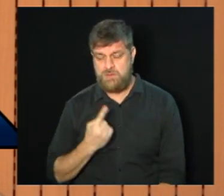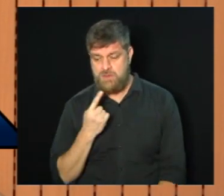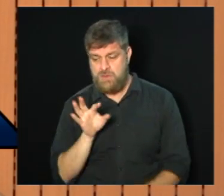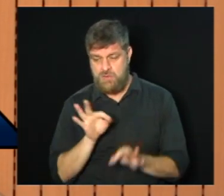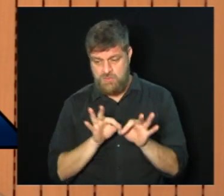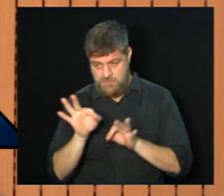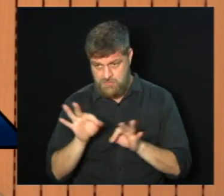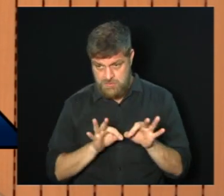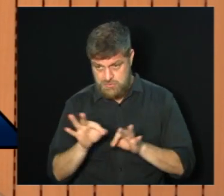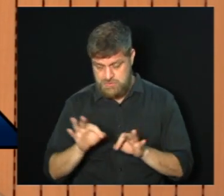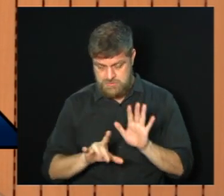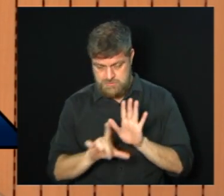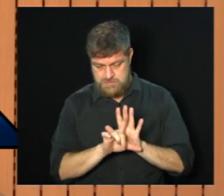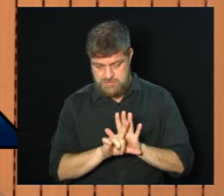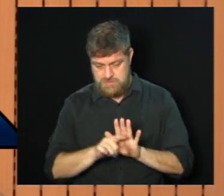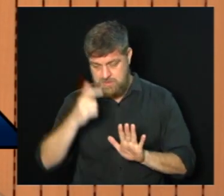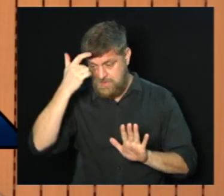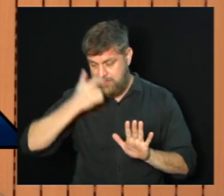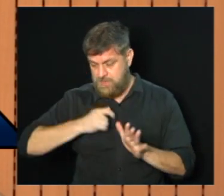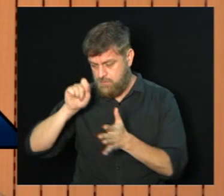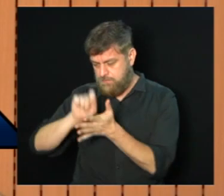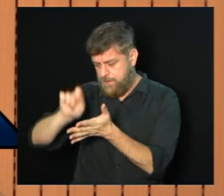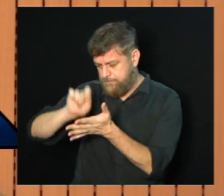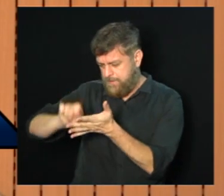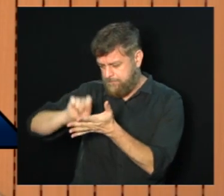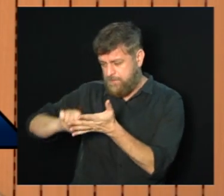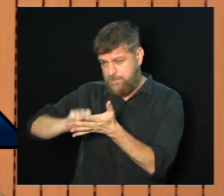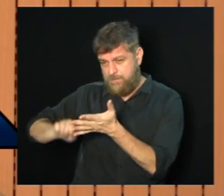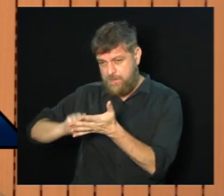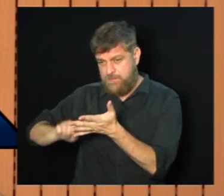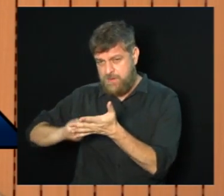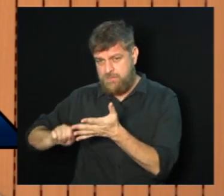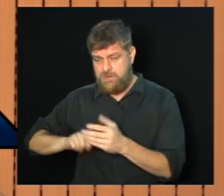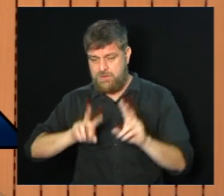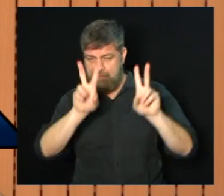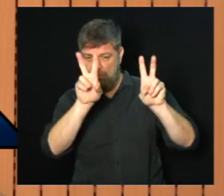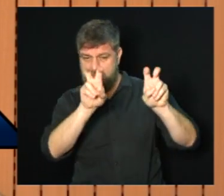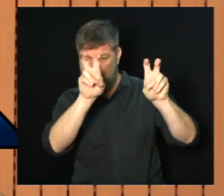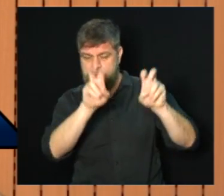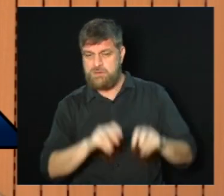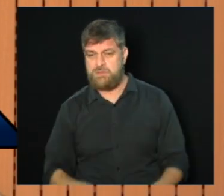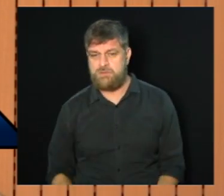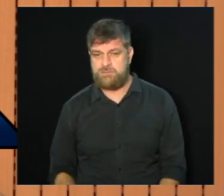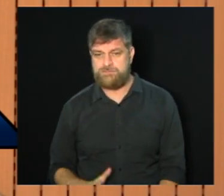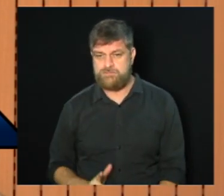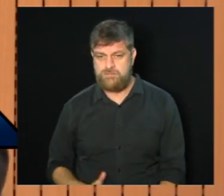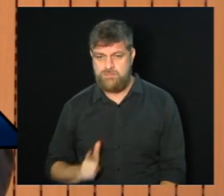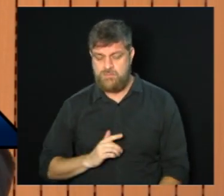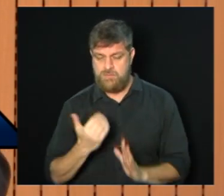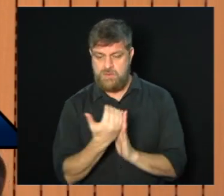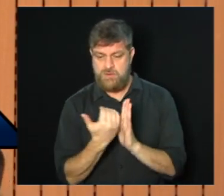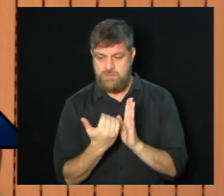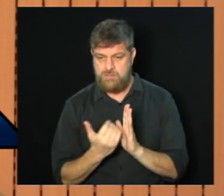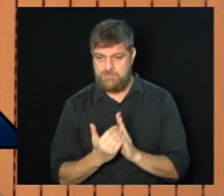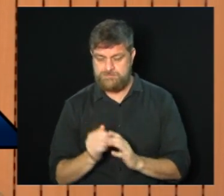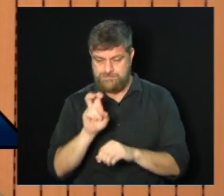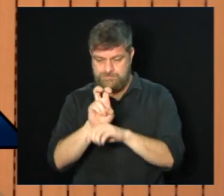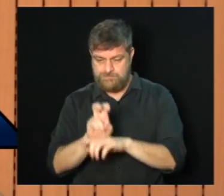projeto de minha autoria no seguinte sentido: criando o programa Mais